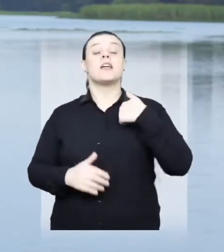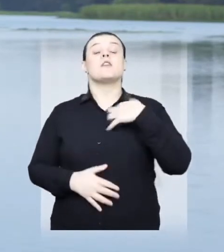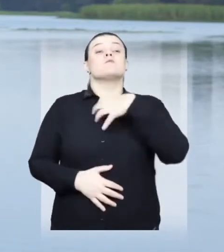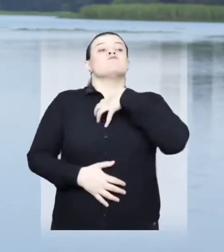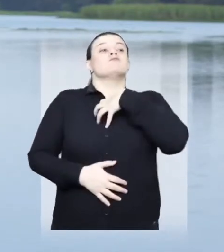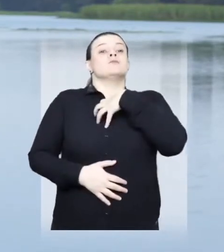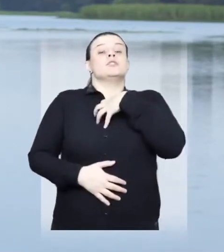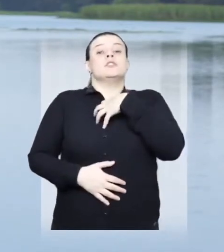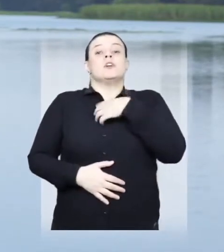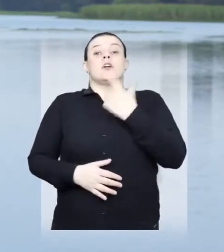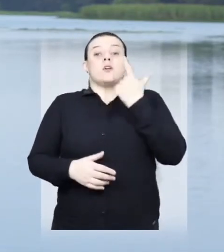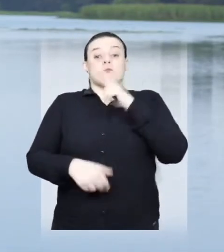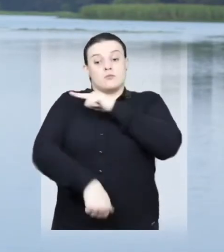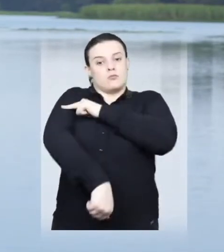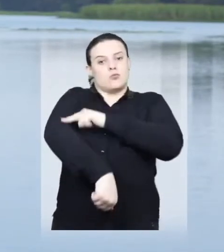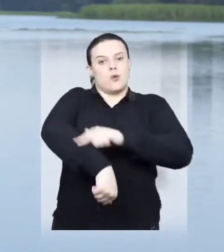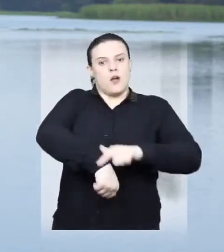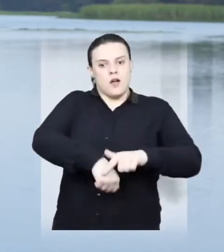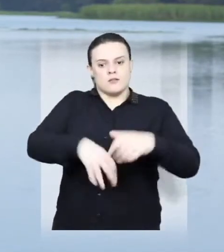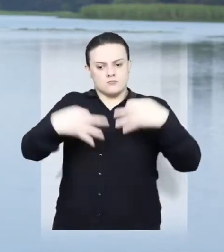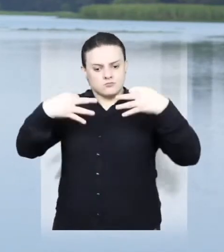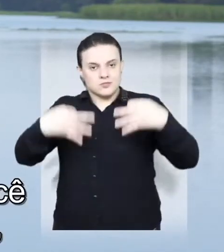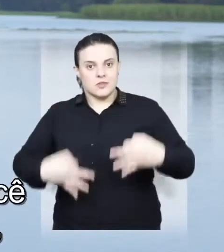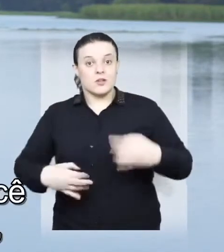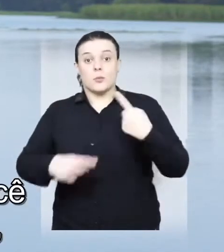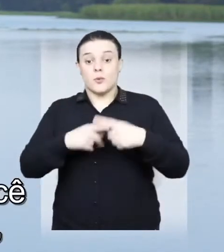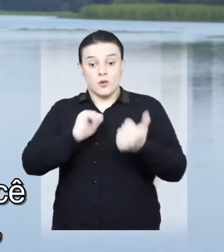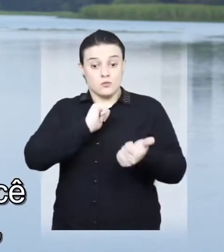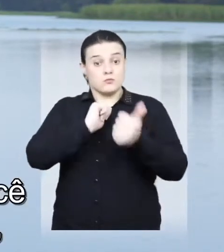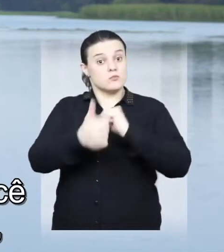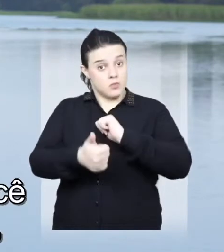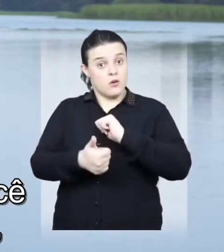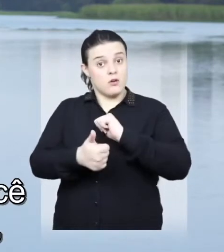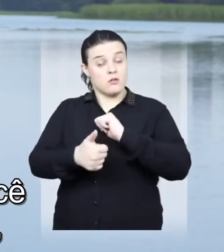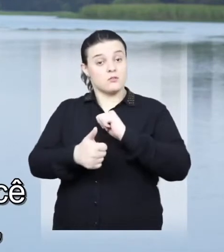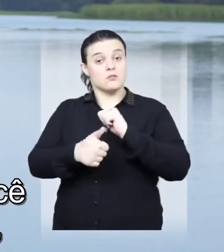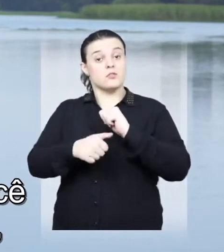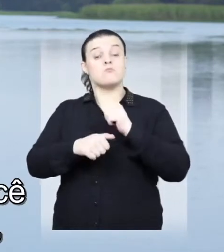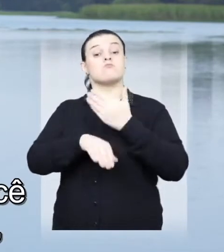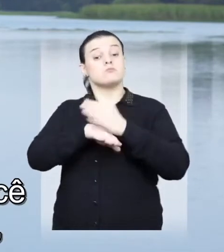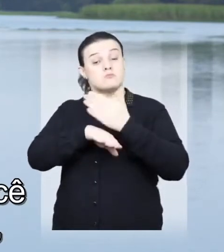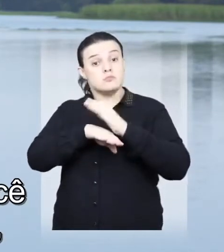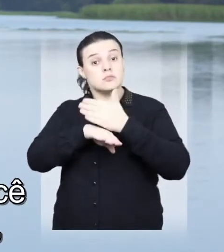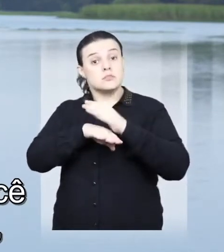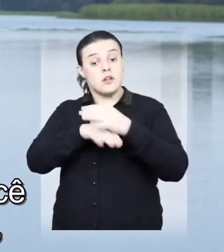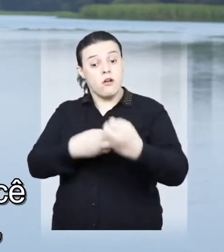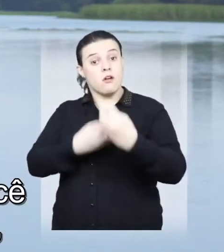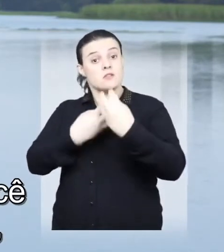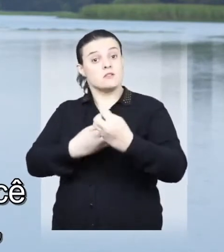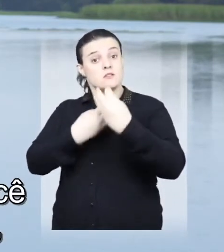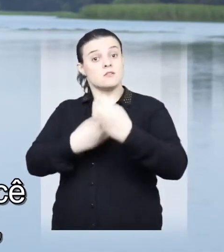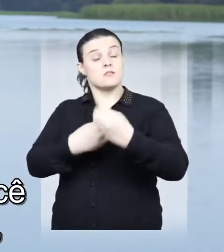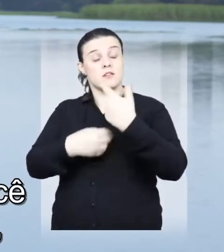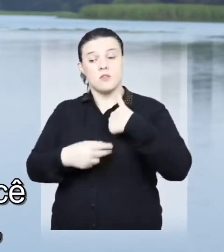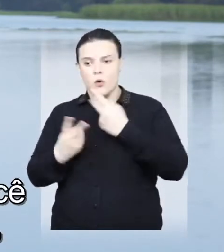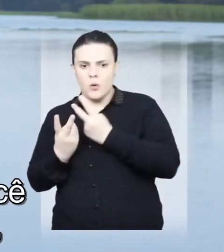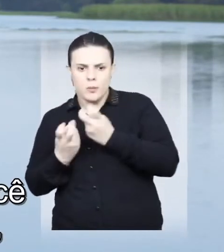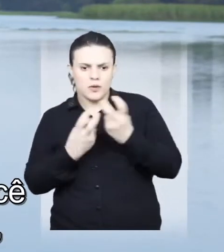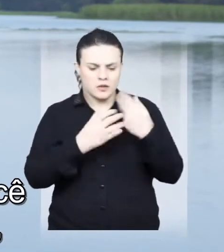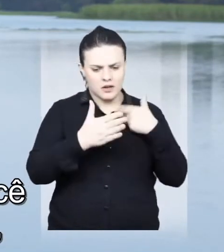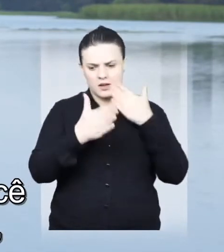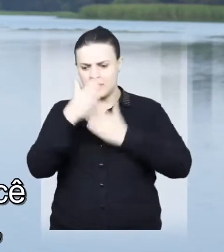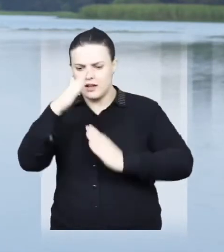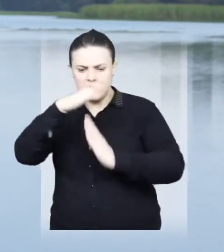eu sentia que eu ficava mais educada mesmo, porque o esporte faz com que você comece a perceber